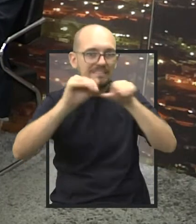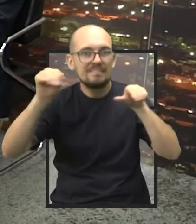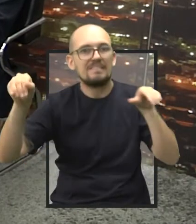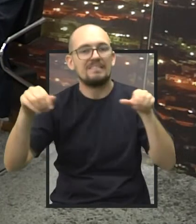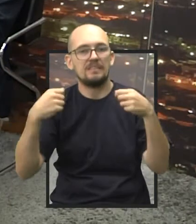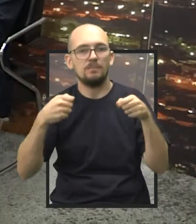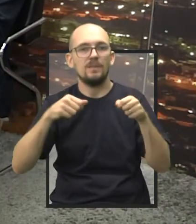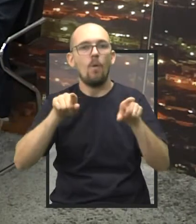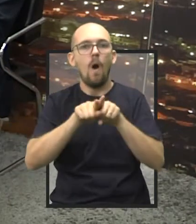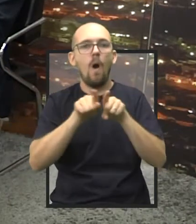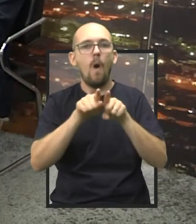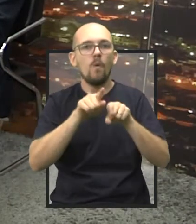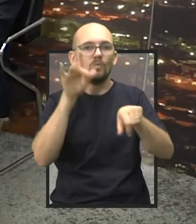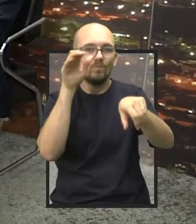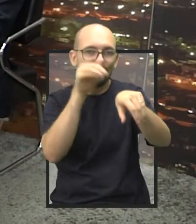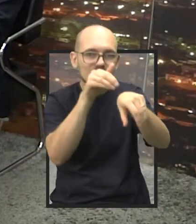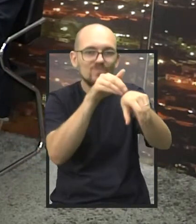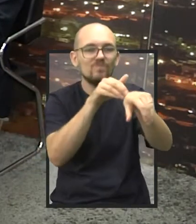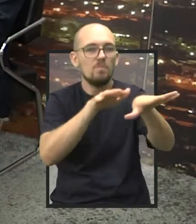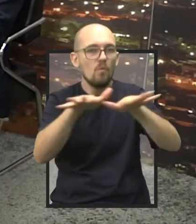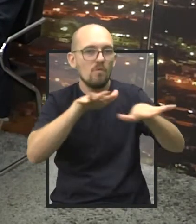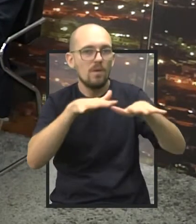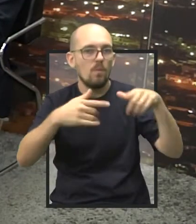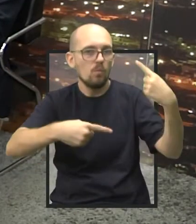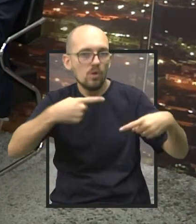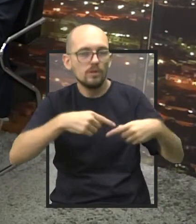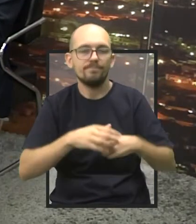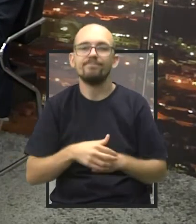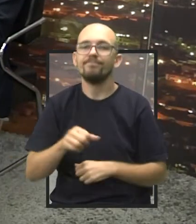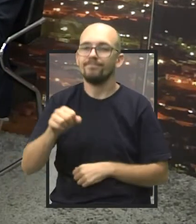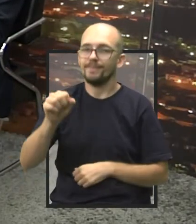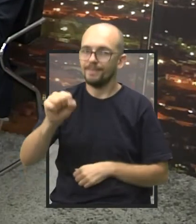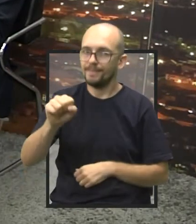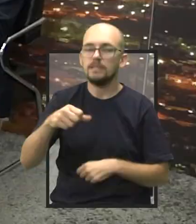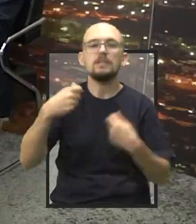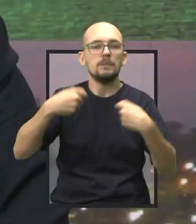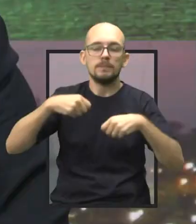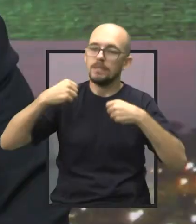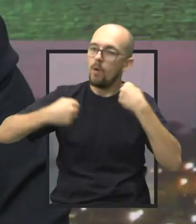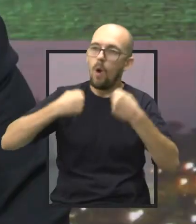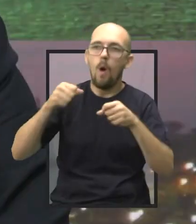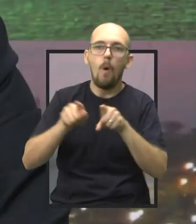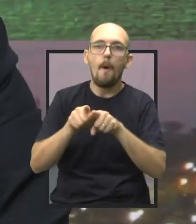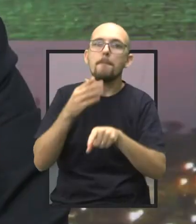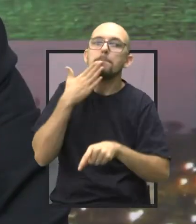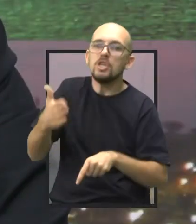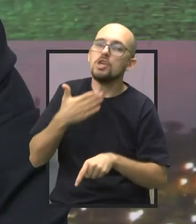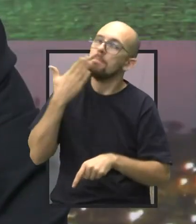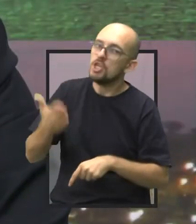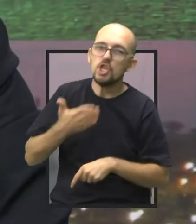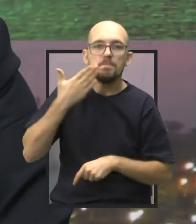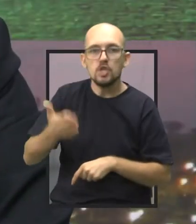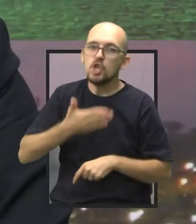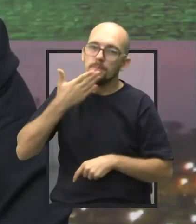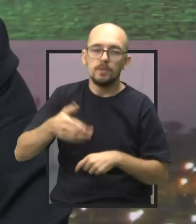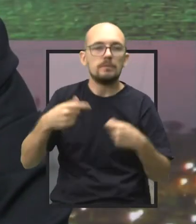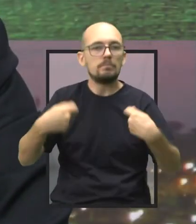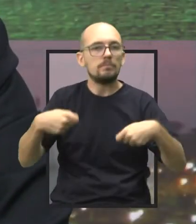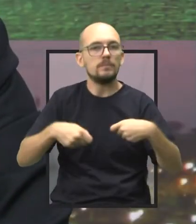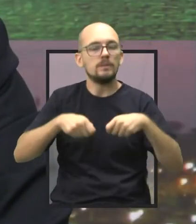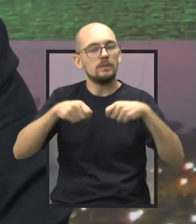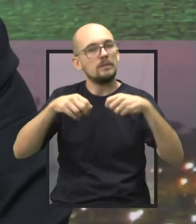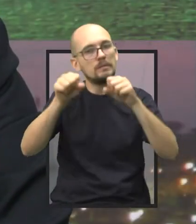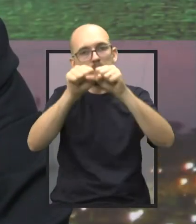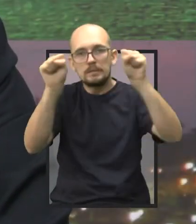essas manifestações, movimentações políticas. Tem que correr atrás, tem que pedir, tem que entrar com uma série de processos,